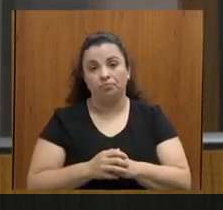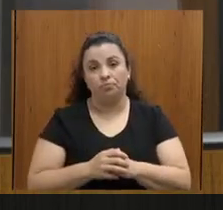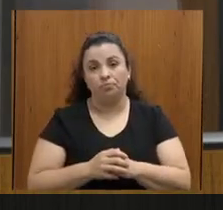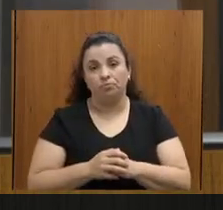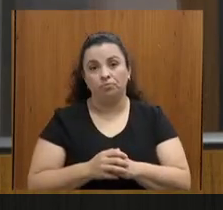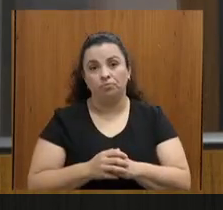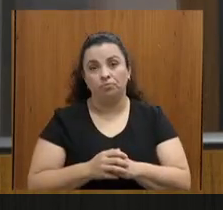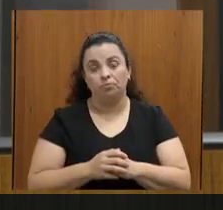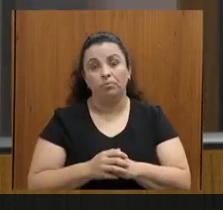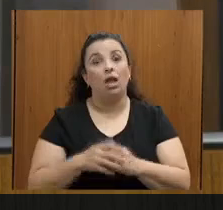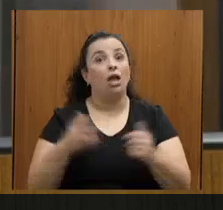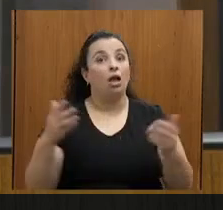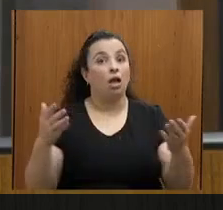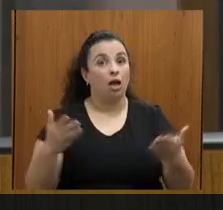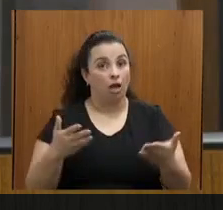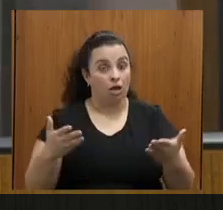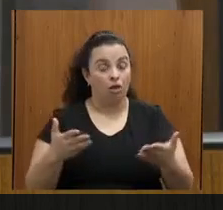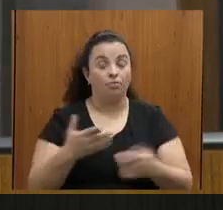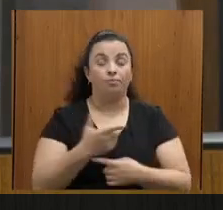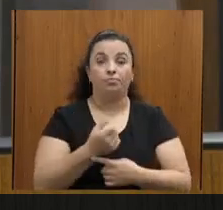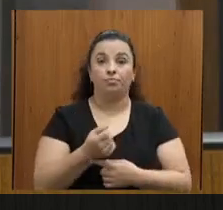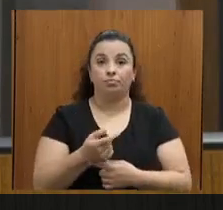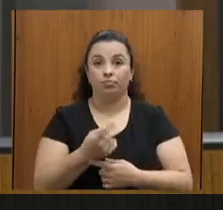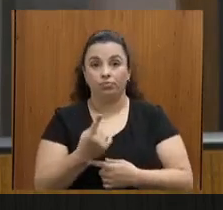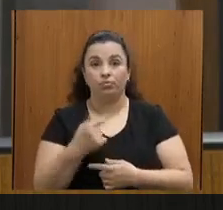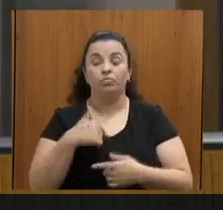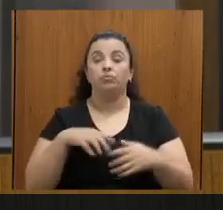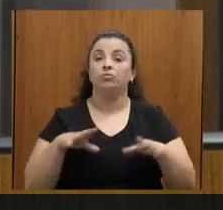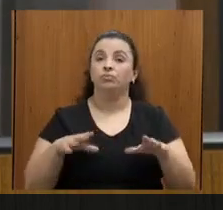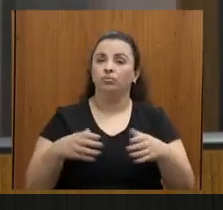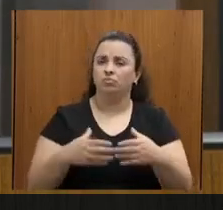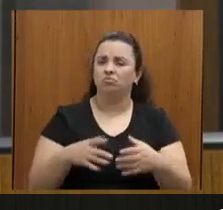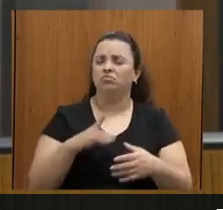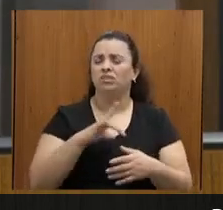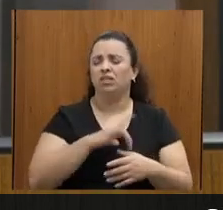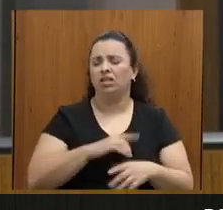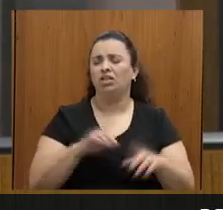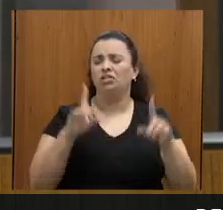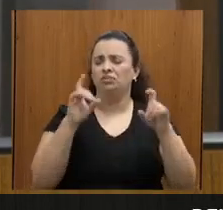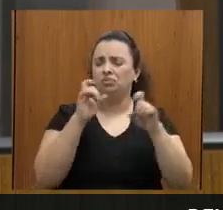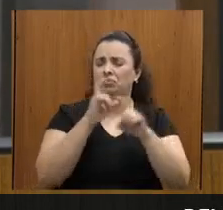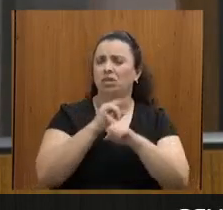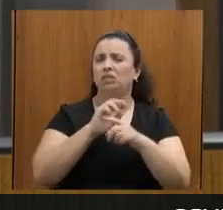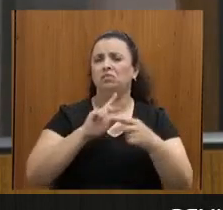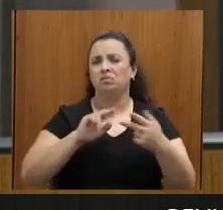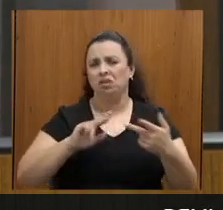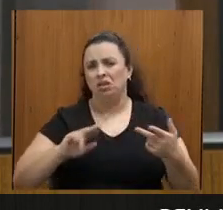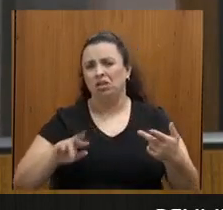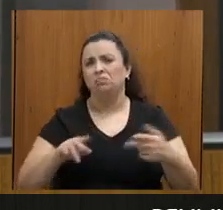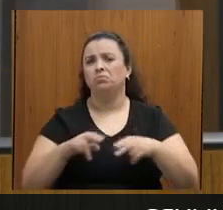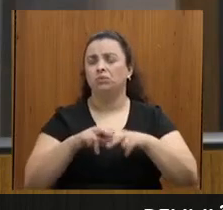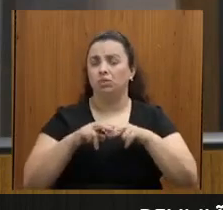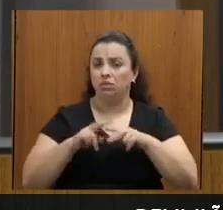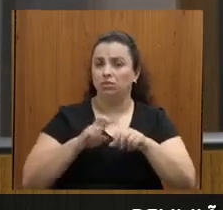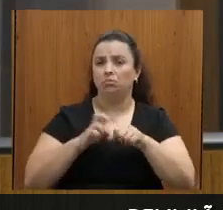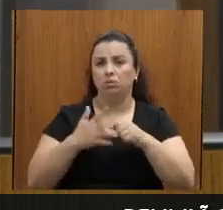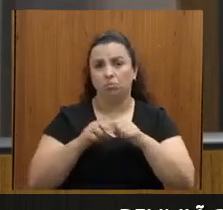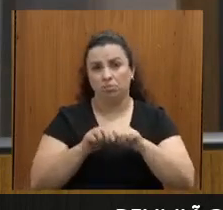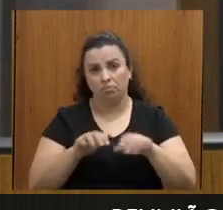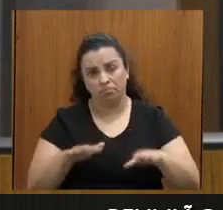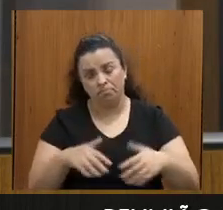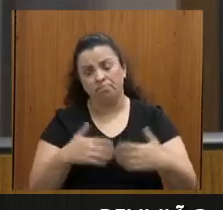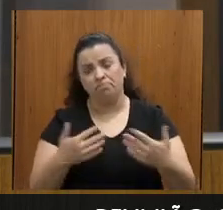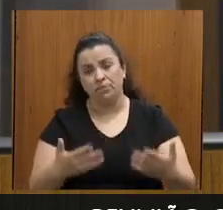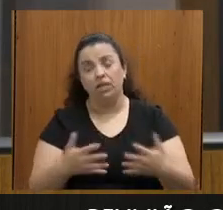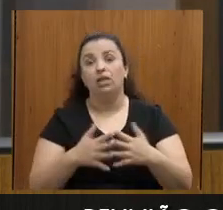E agora, esse ano, na comissão, com todas as dificuldades que nós estamos passando aí pela pandemia e tudo, a gente